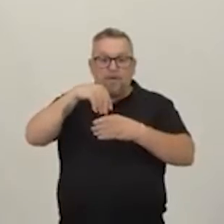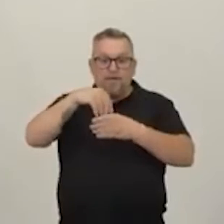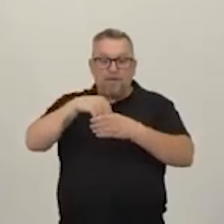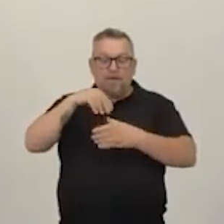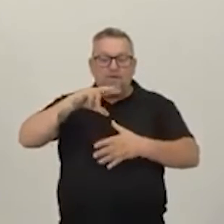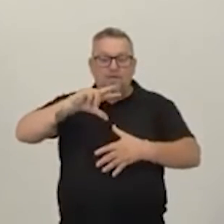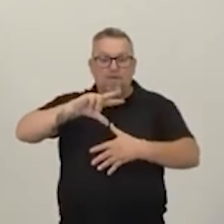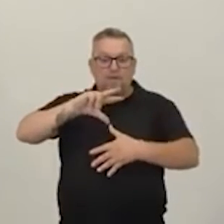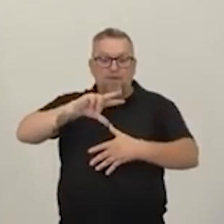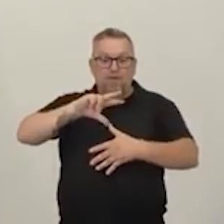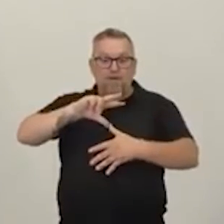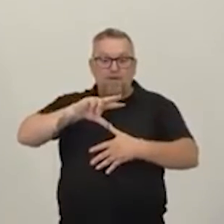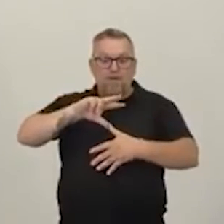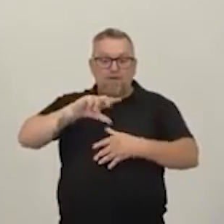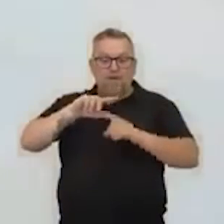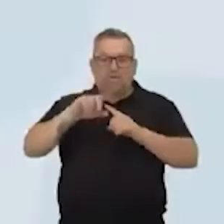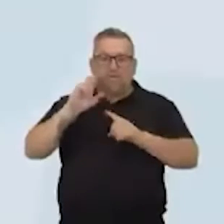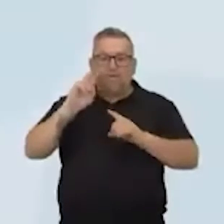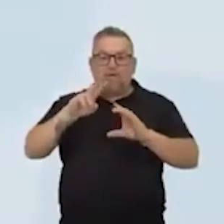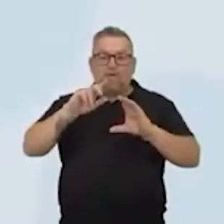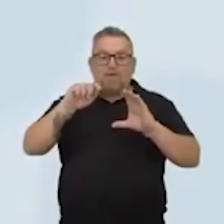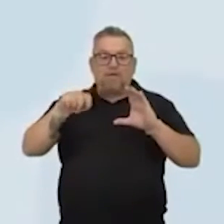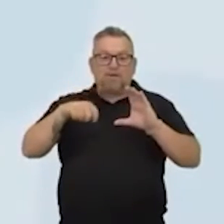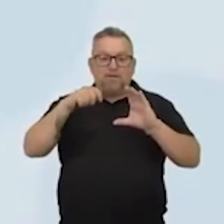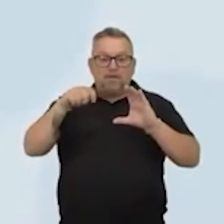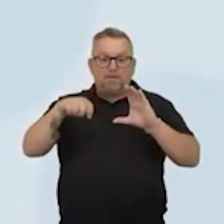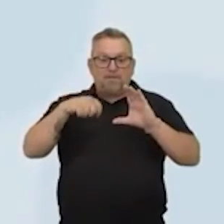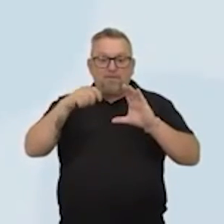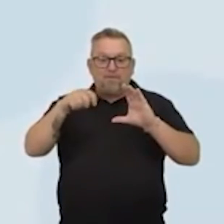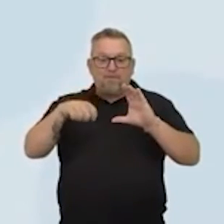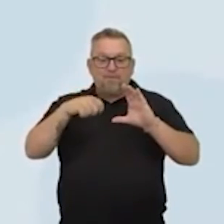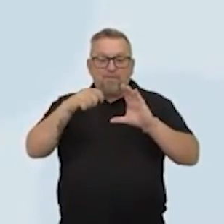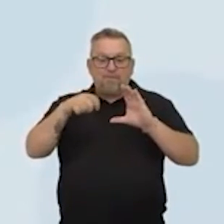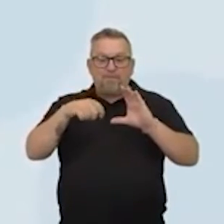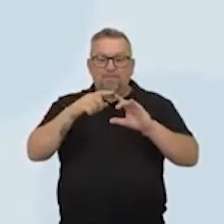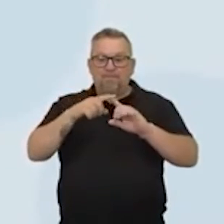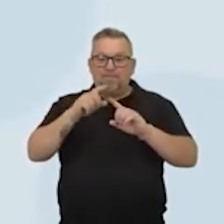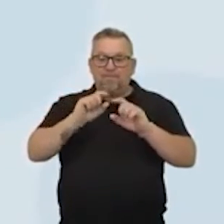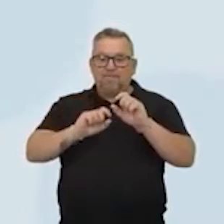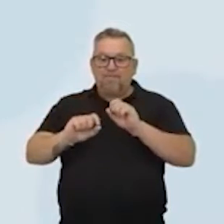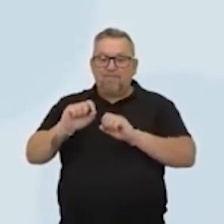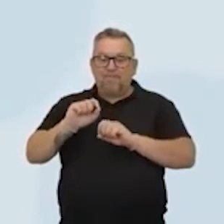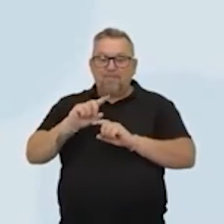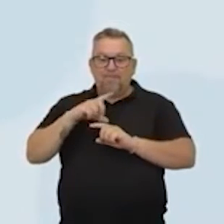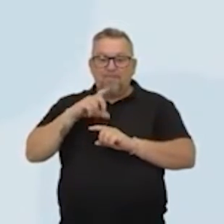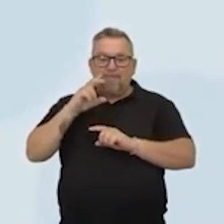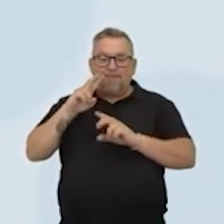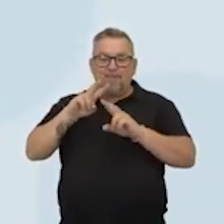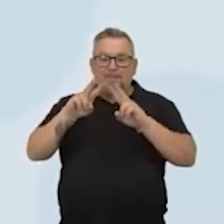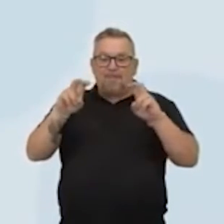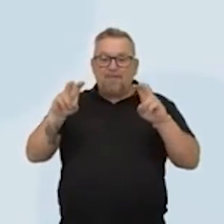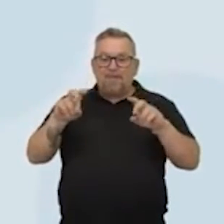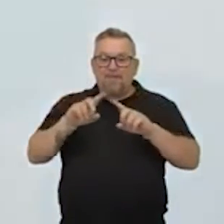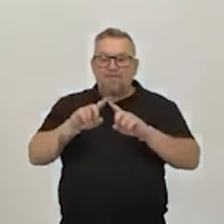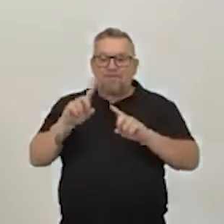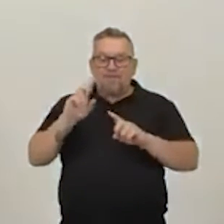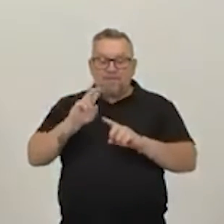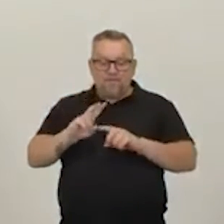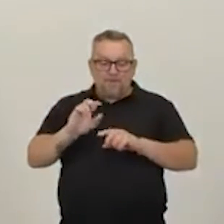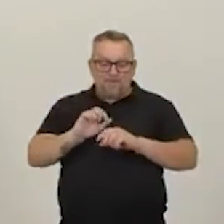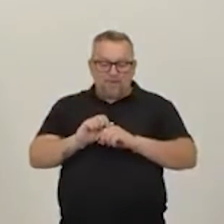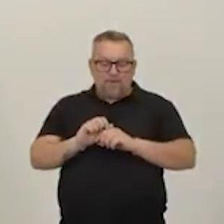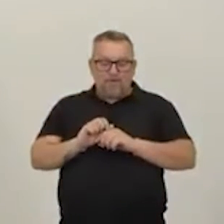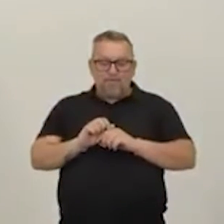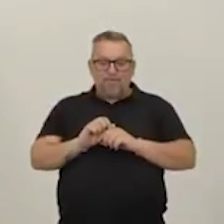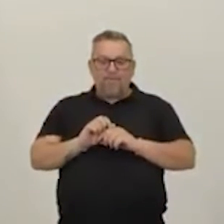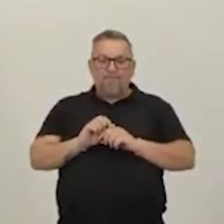Latina. Só que antes nós vamos ver um vídeo do ODS 6, importantíssimo tema, água limpa e saneamento,